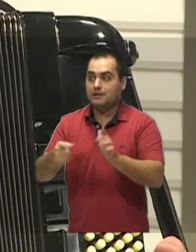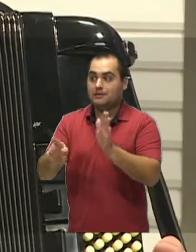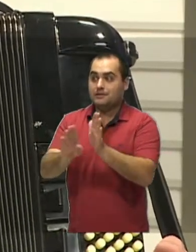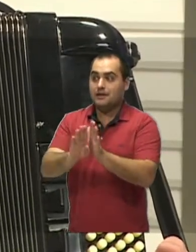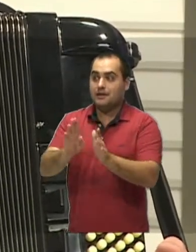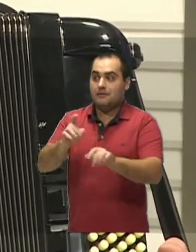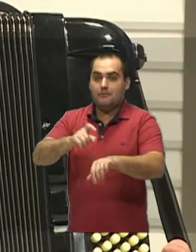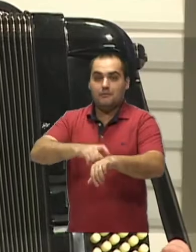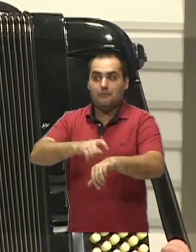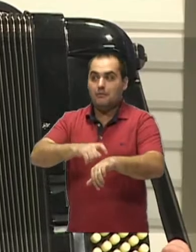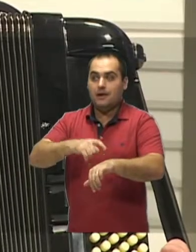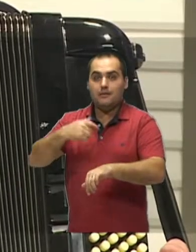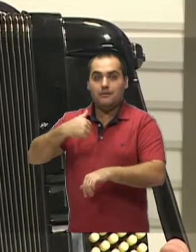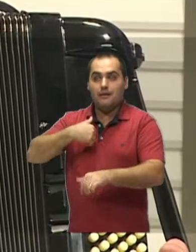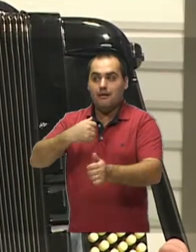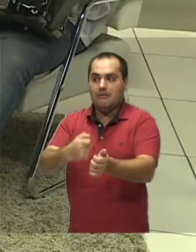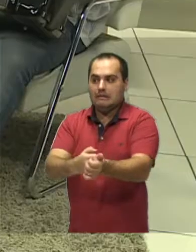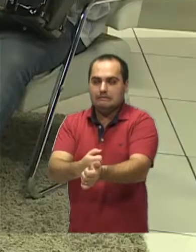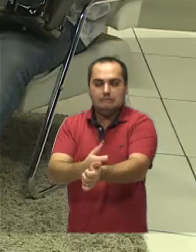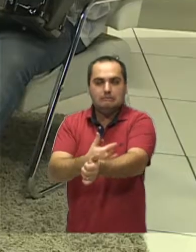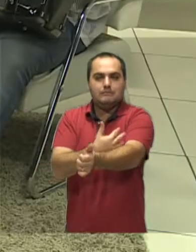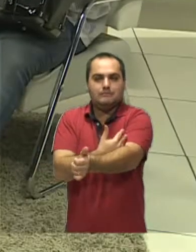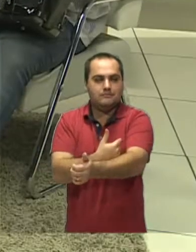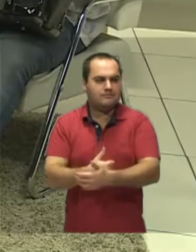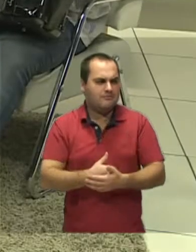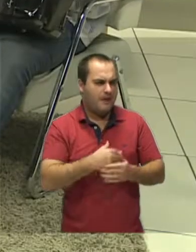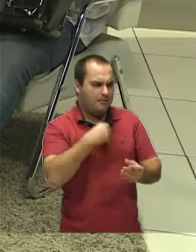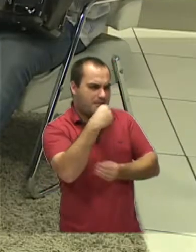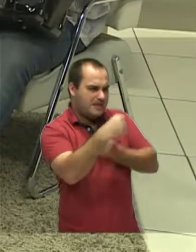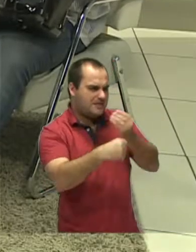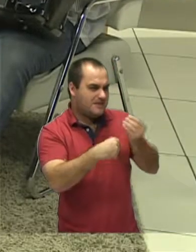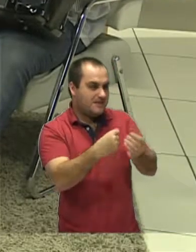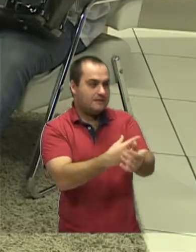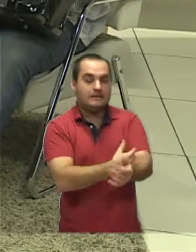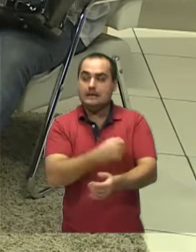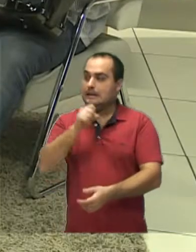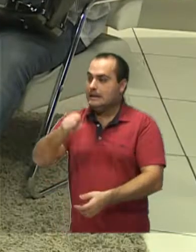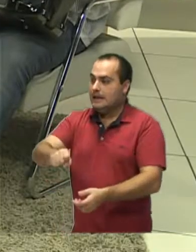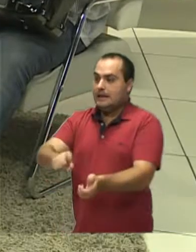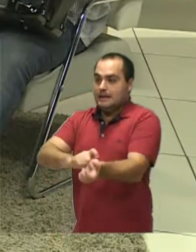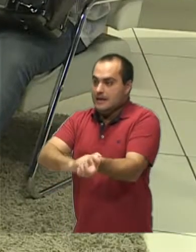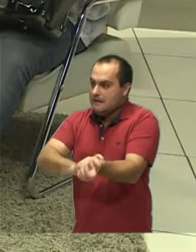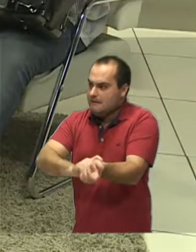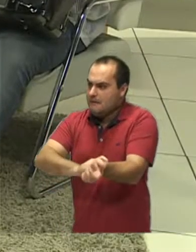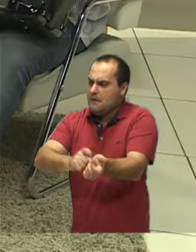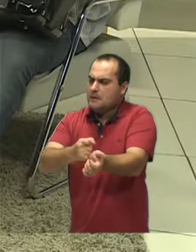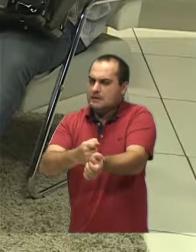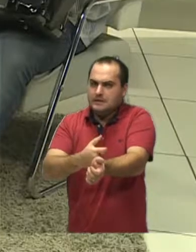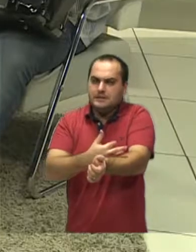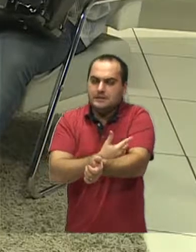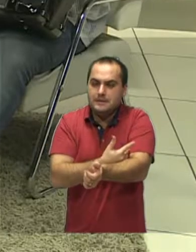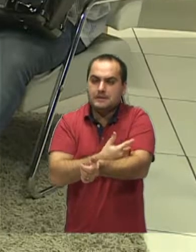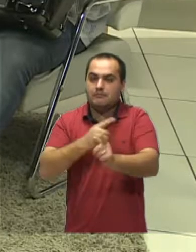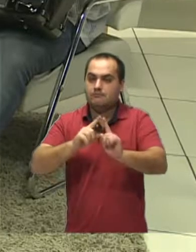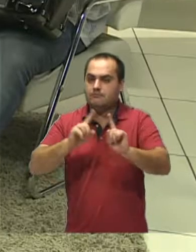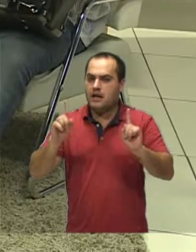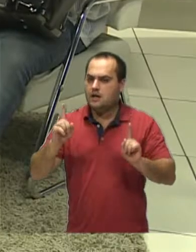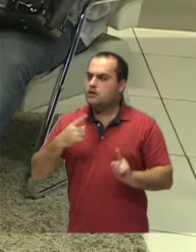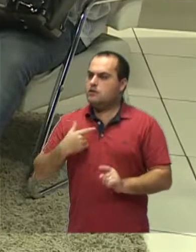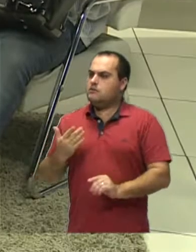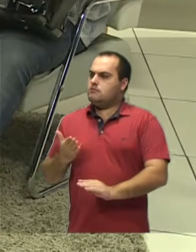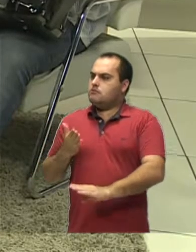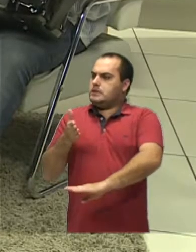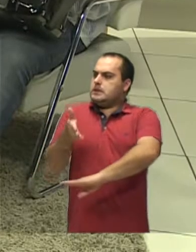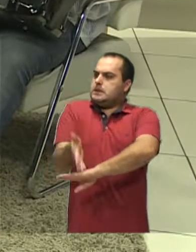fã, né? Mistura de sentimentos. Aí... Misturado com nervosismo, mas misturado com a pretensão de entrar no